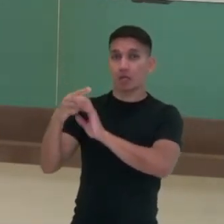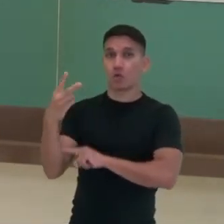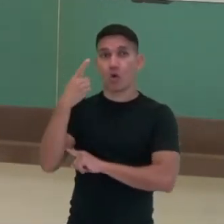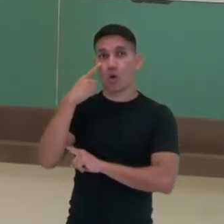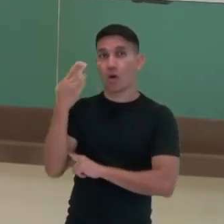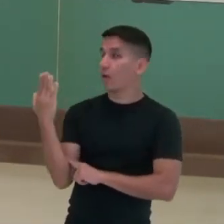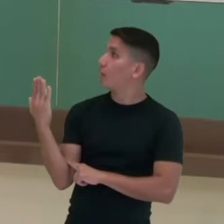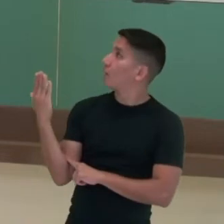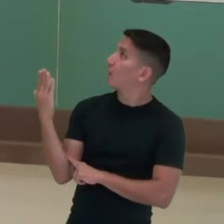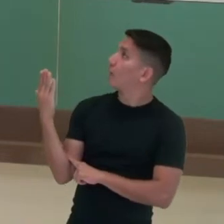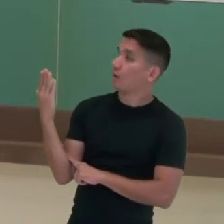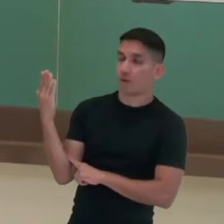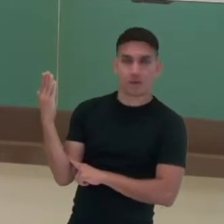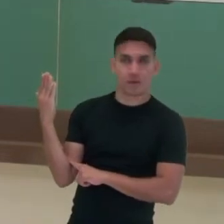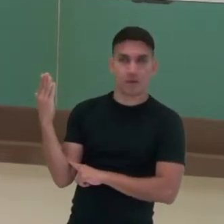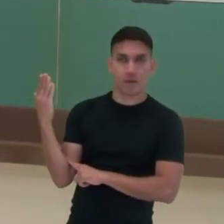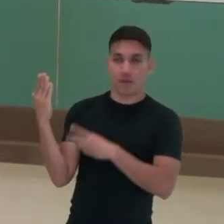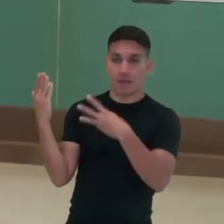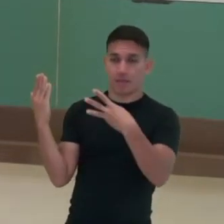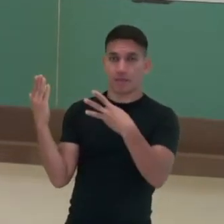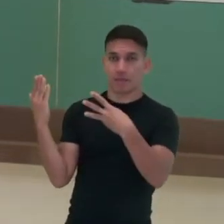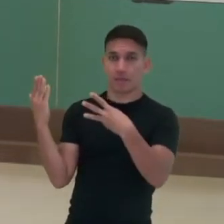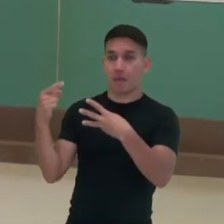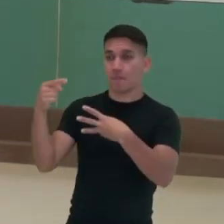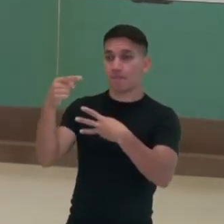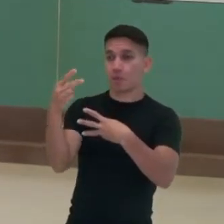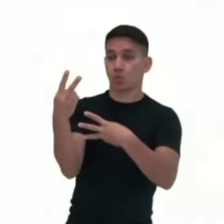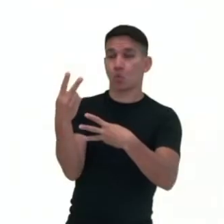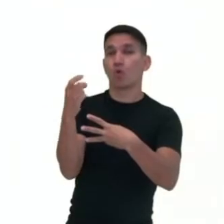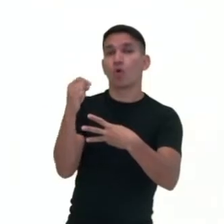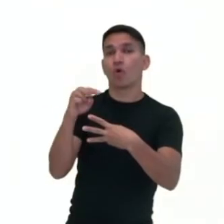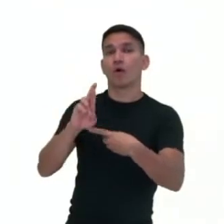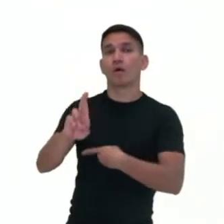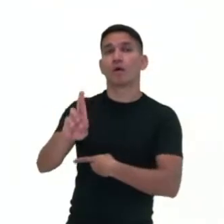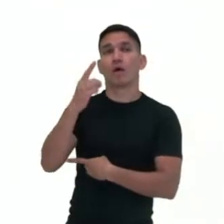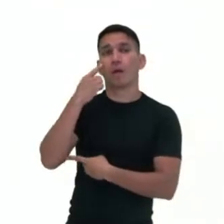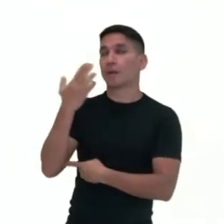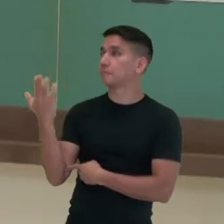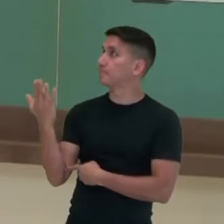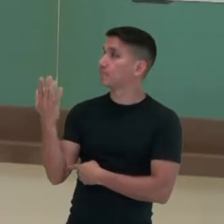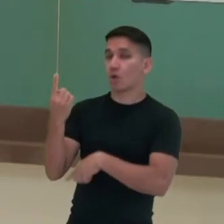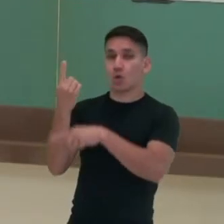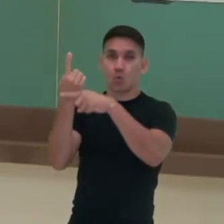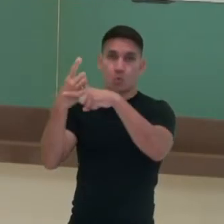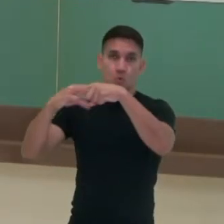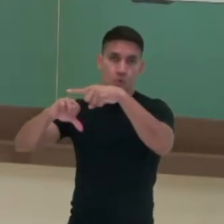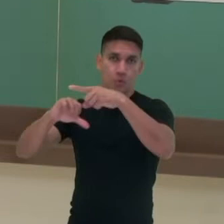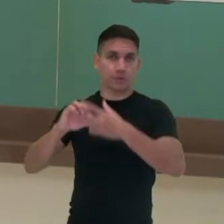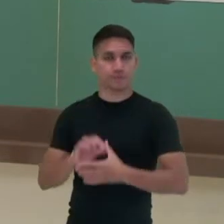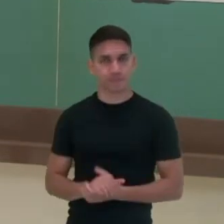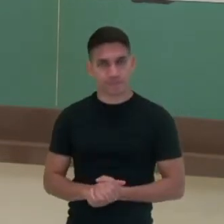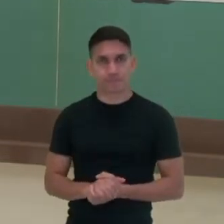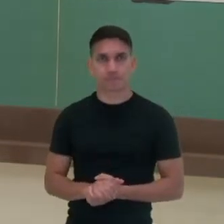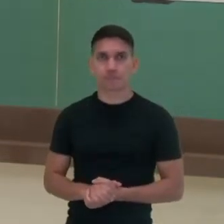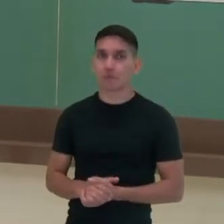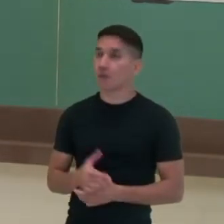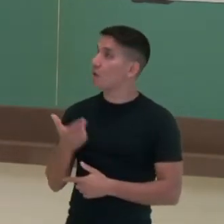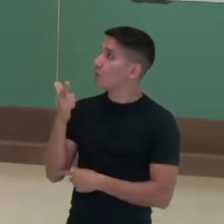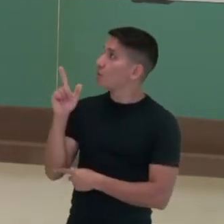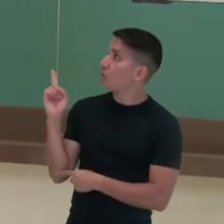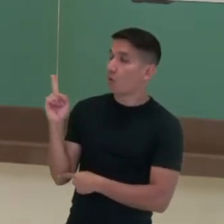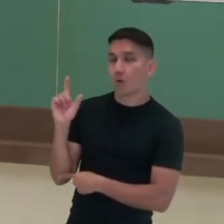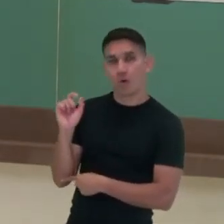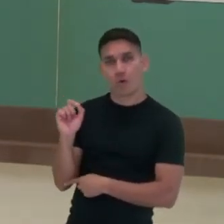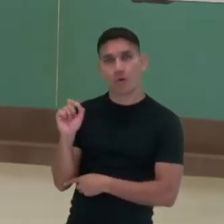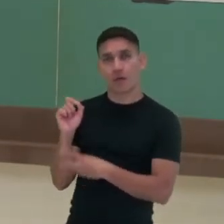aqui, ó. 3 elevado na menos 2 é igual a quanto? 1 sobre 9. Vamos fazer esse daqui, ó.